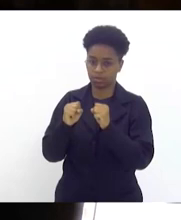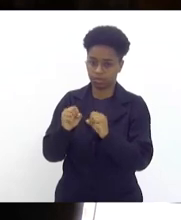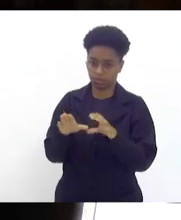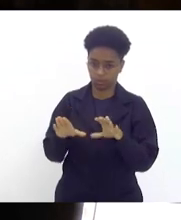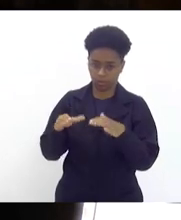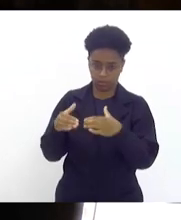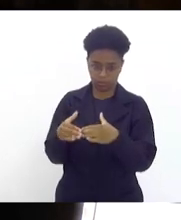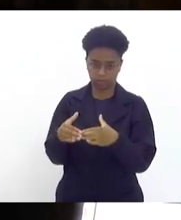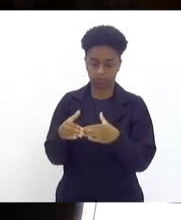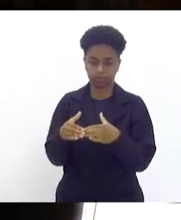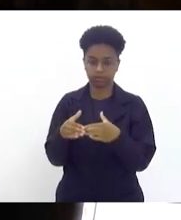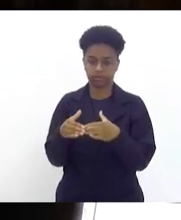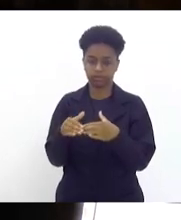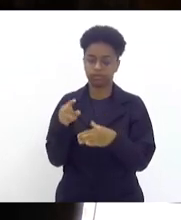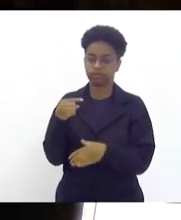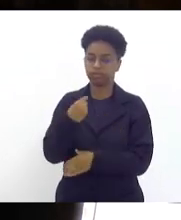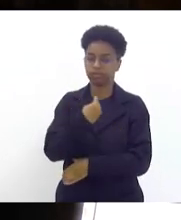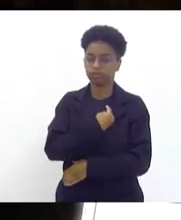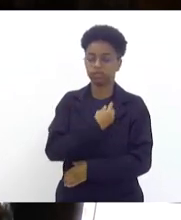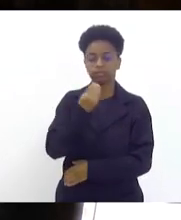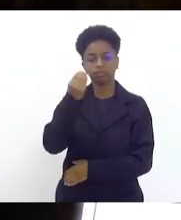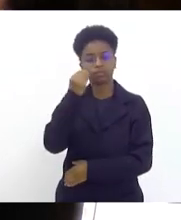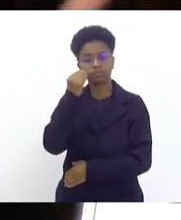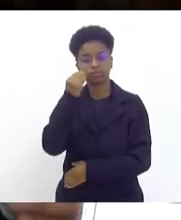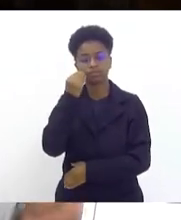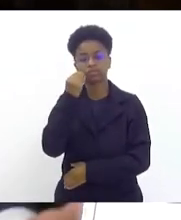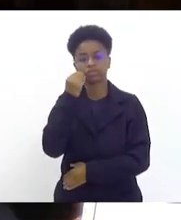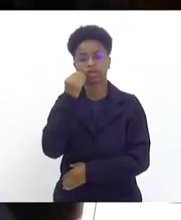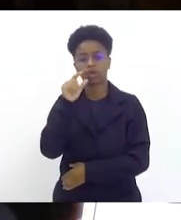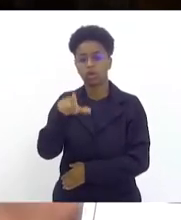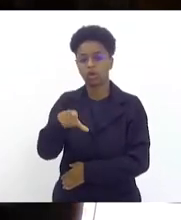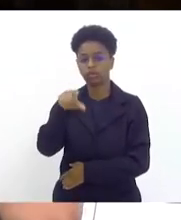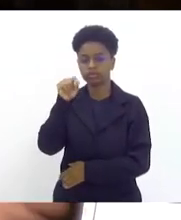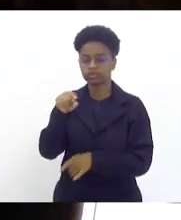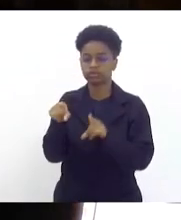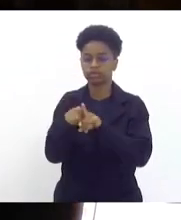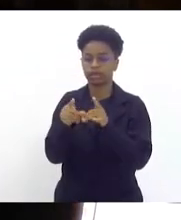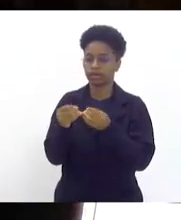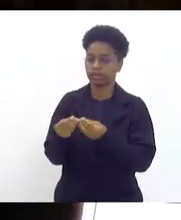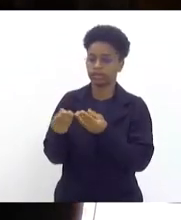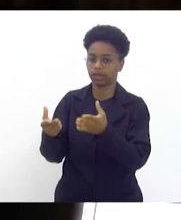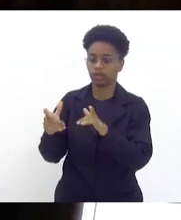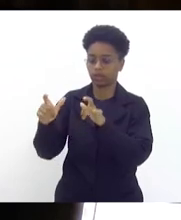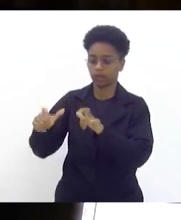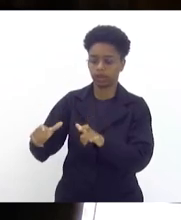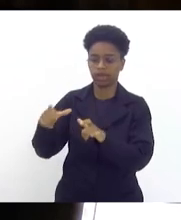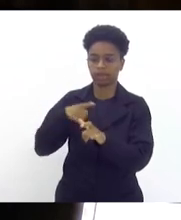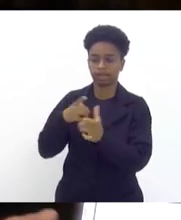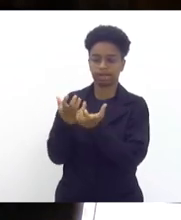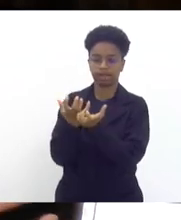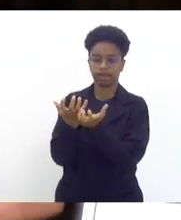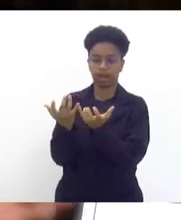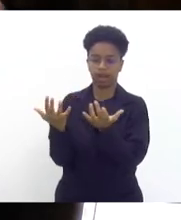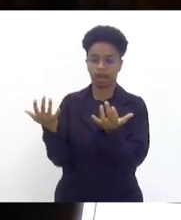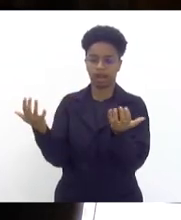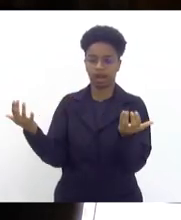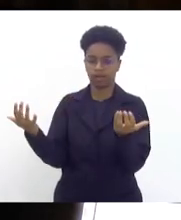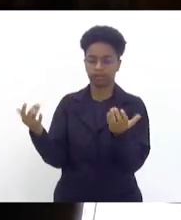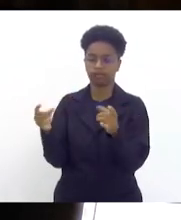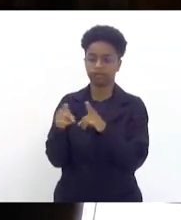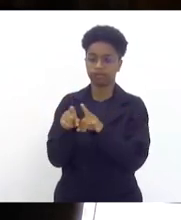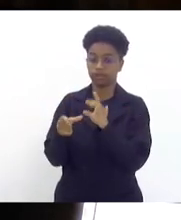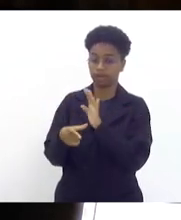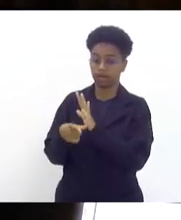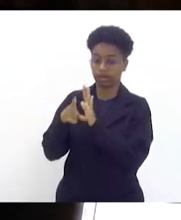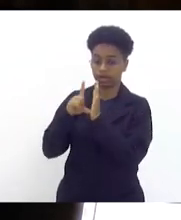de que nós pudéssemos dar uma alternativa também para esse terreno que tá cheio de mato que tá anterior